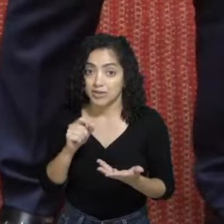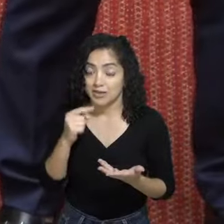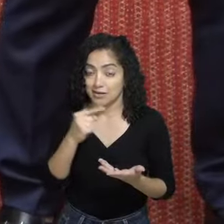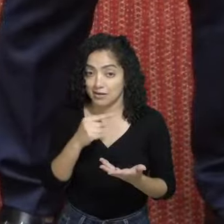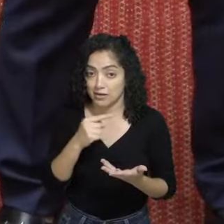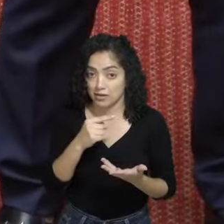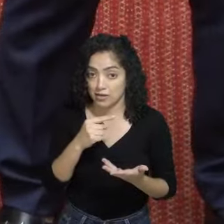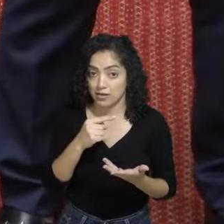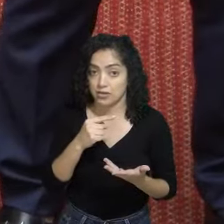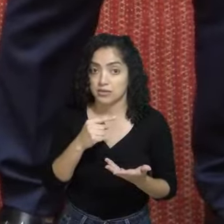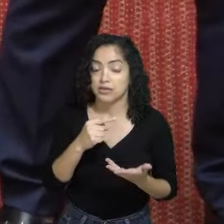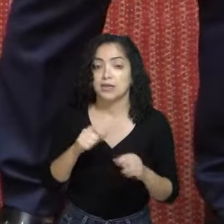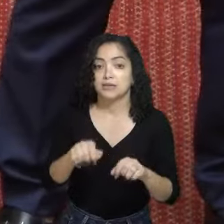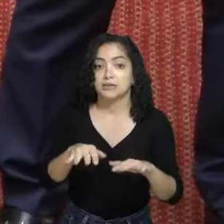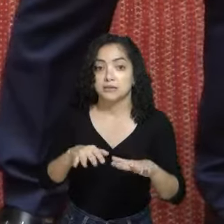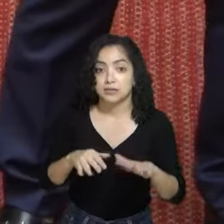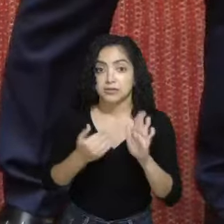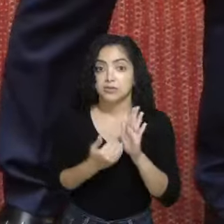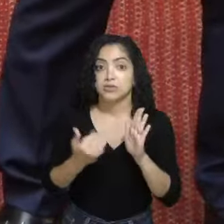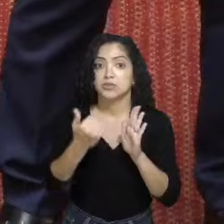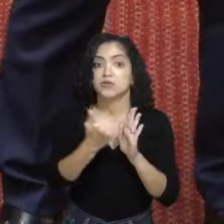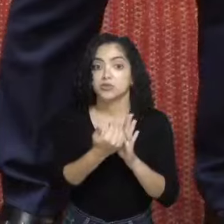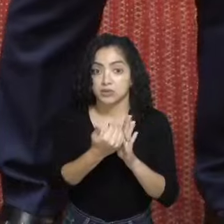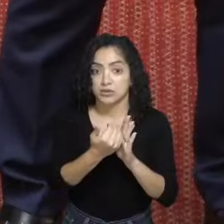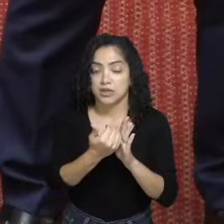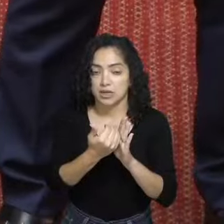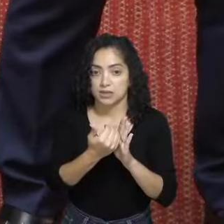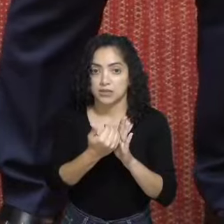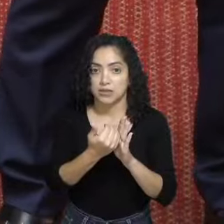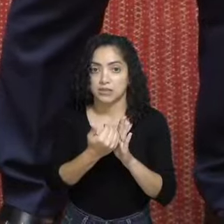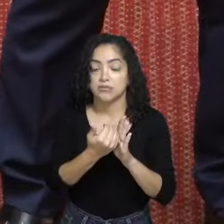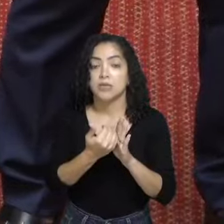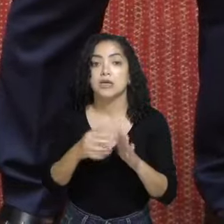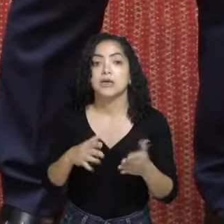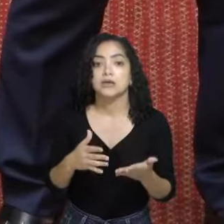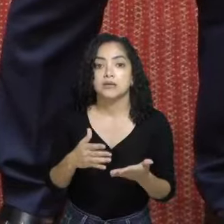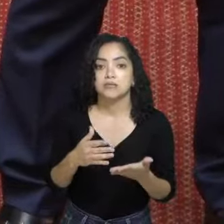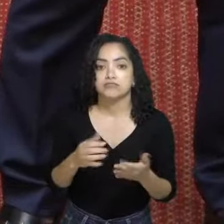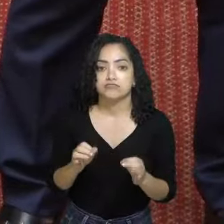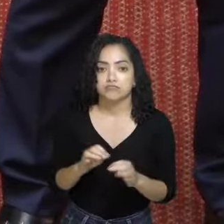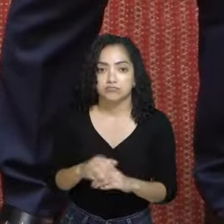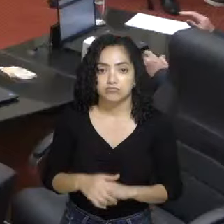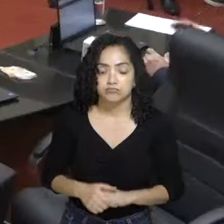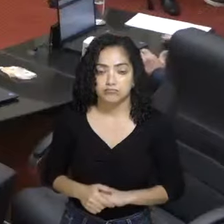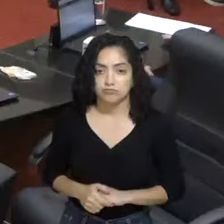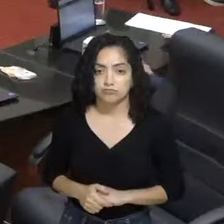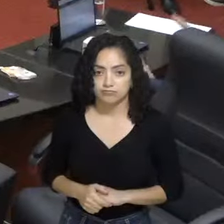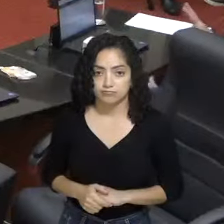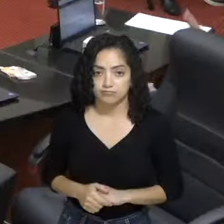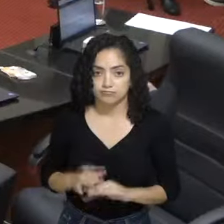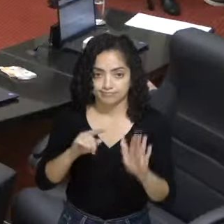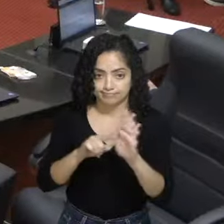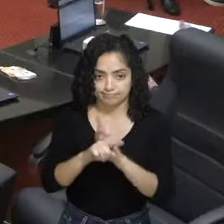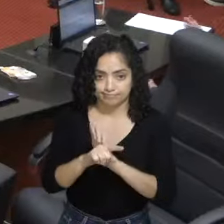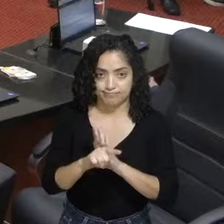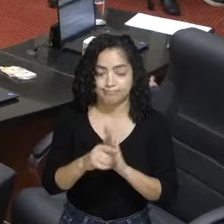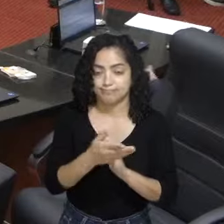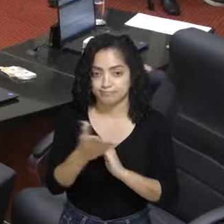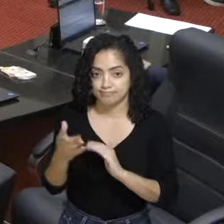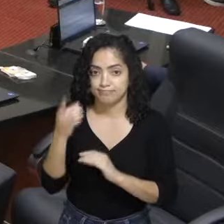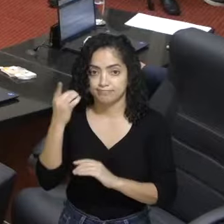na sessão extraordinária, a Vossa Excelência adote a mesma votação da sessão que ora está se encerrando. Momento oportuno, consultarei, senhores